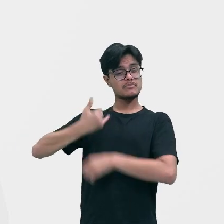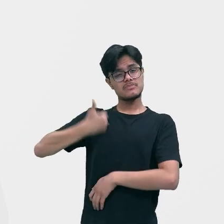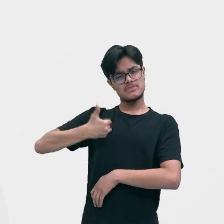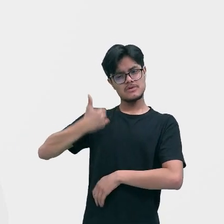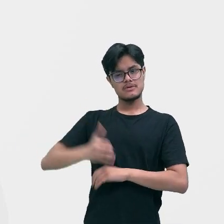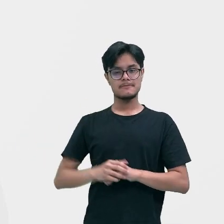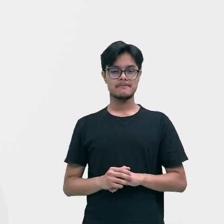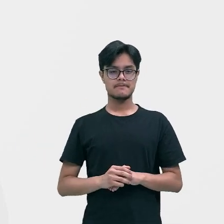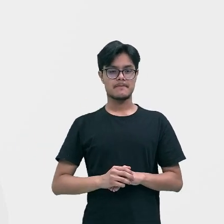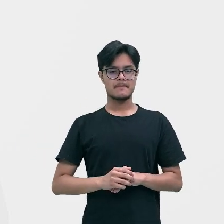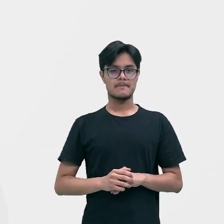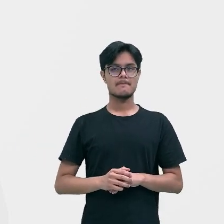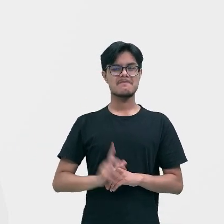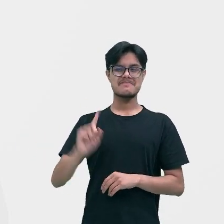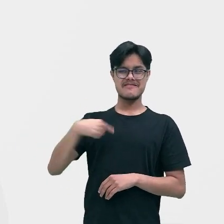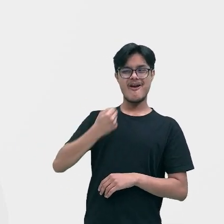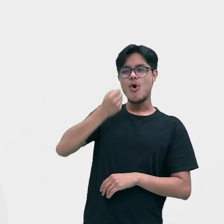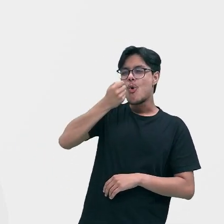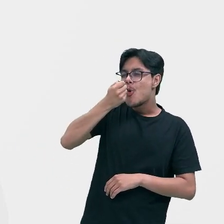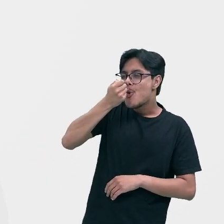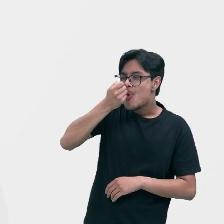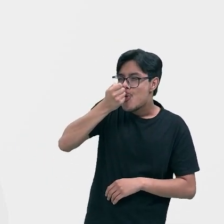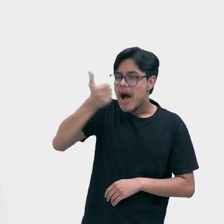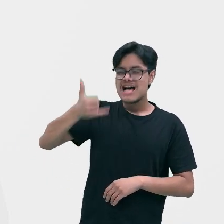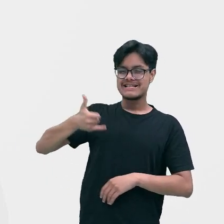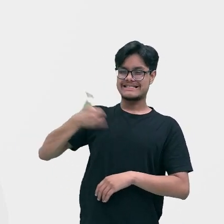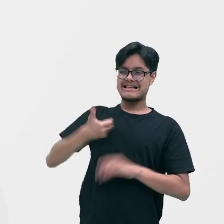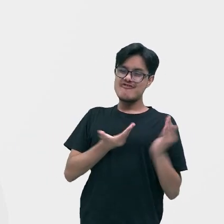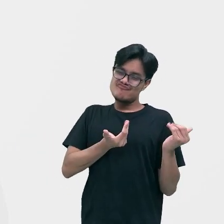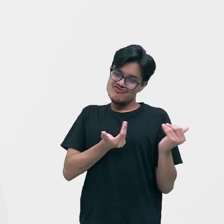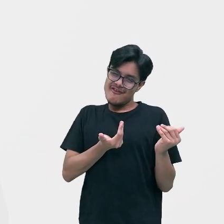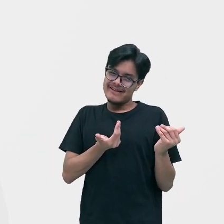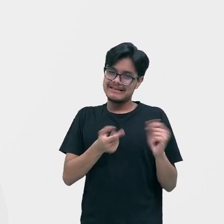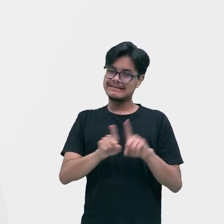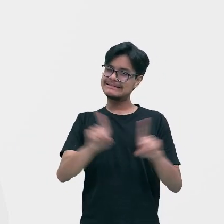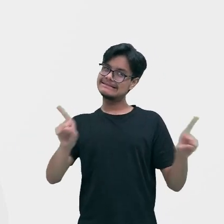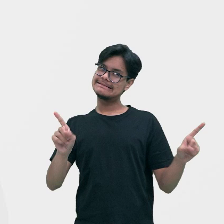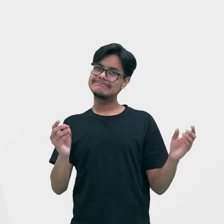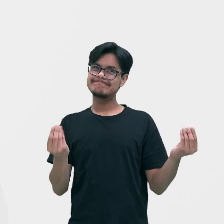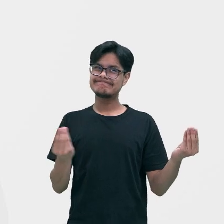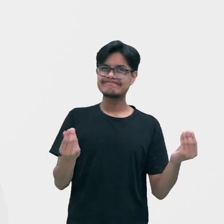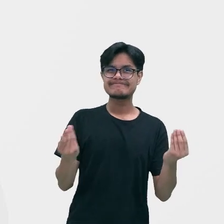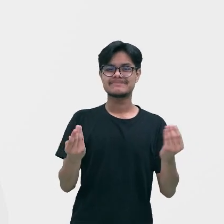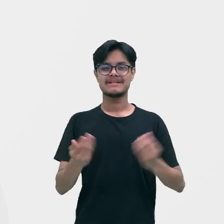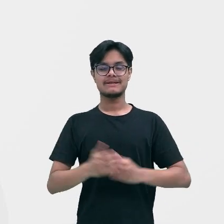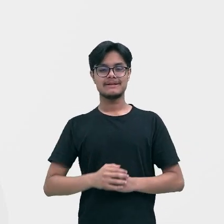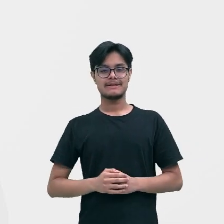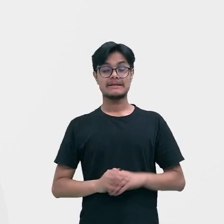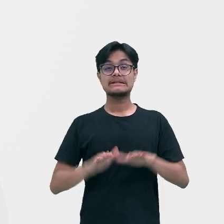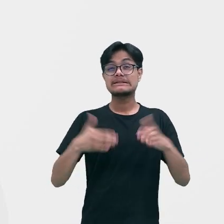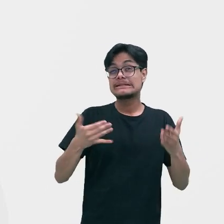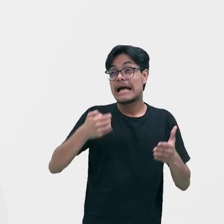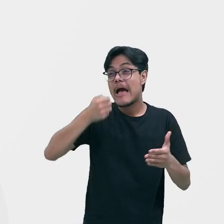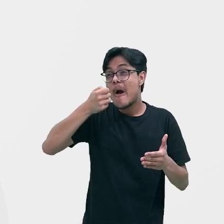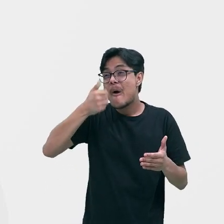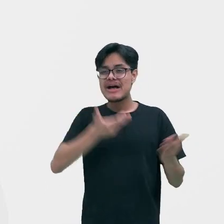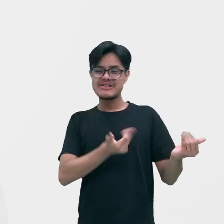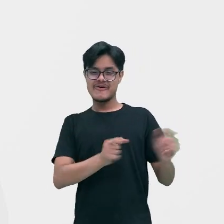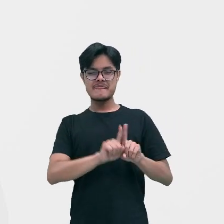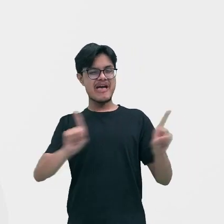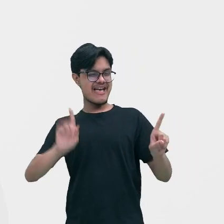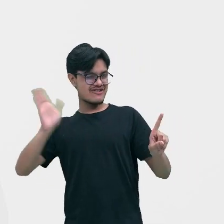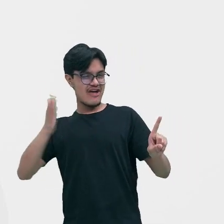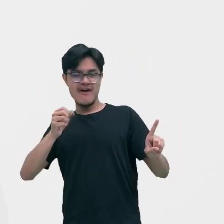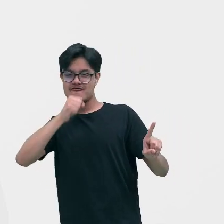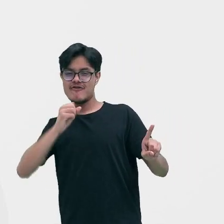aí, Joyce, então, a gente ainda é quase jovem. Isso, não faz tanto tempo assim que a gente deixou de ser jovem. A gente é quase jovem. Exato.